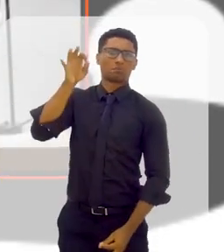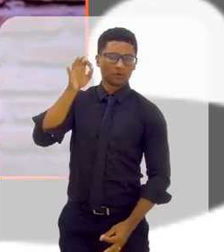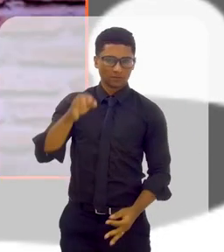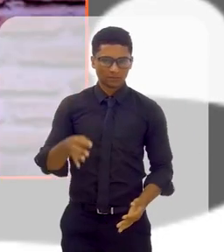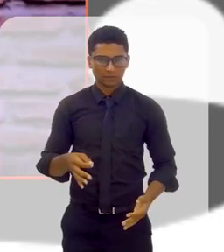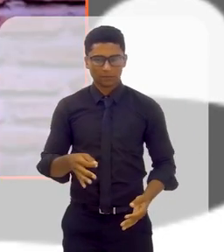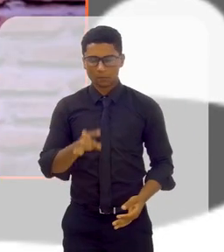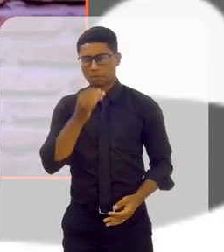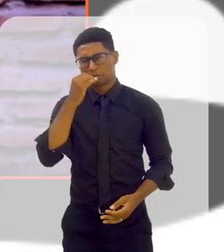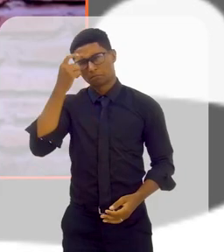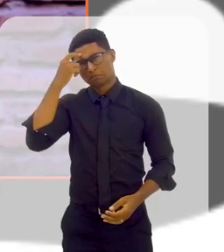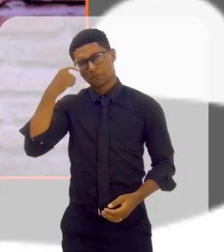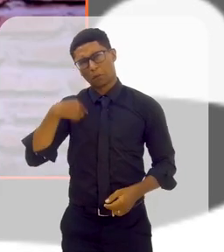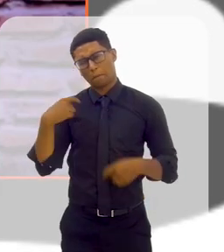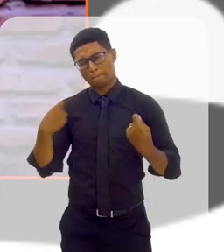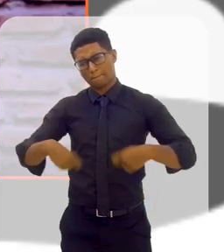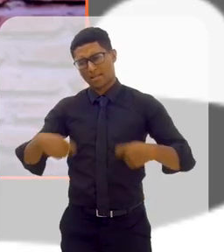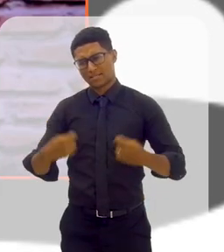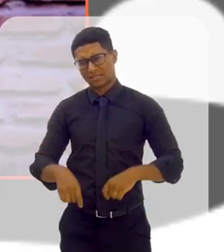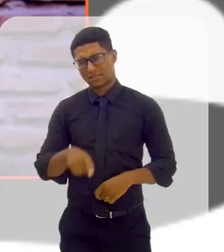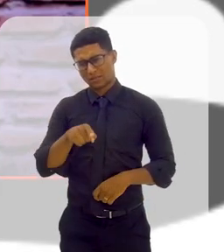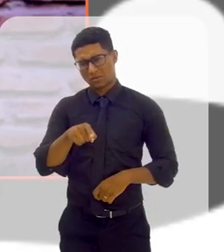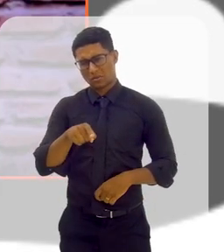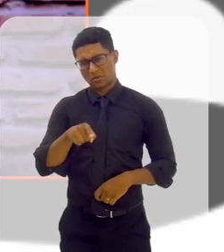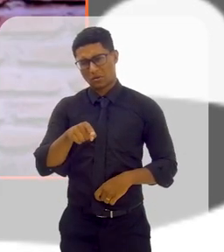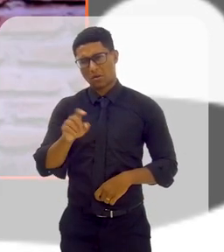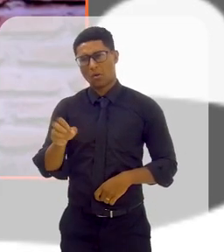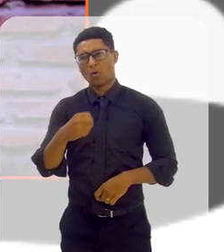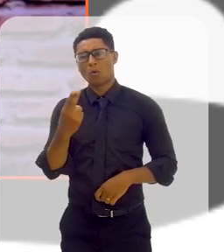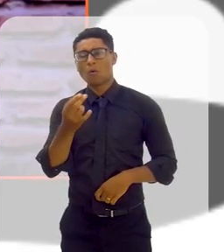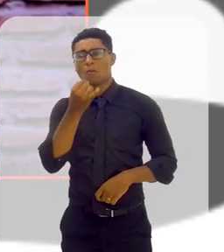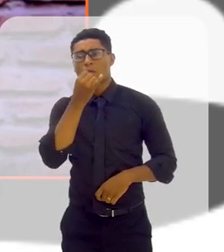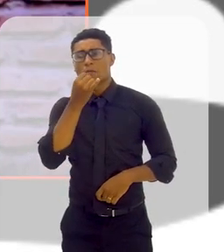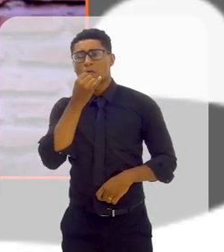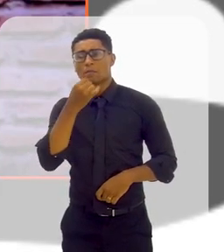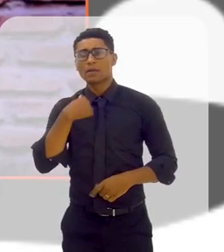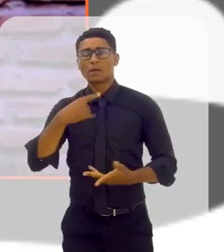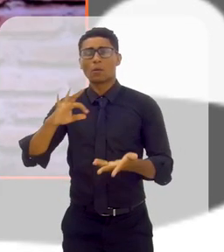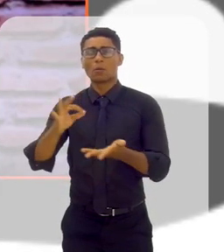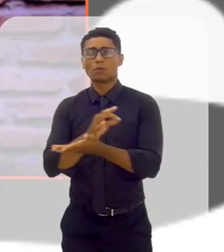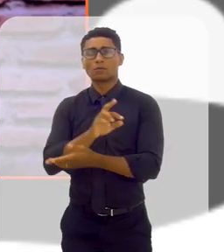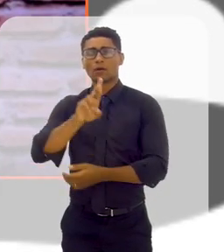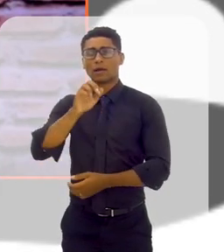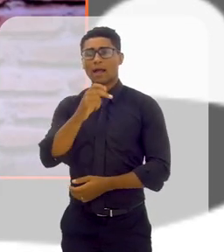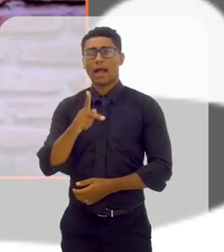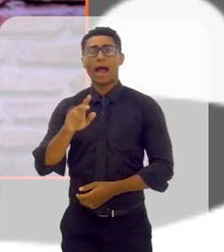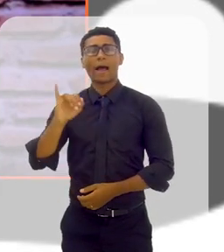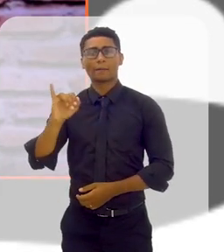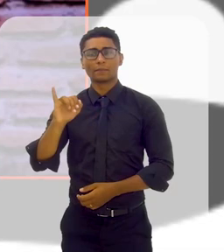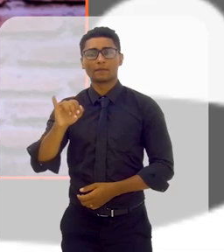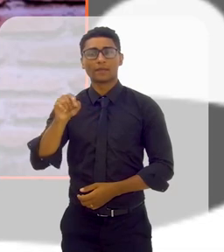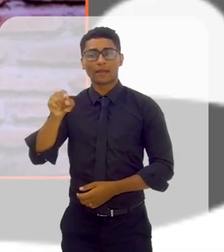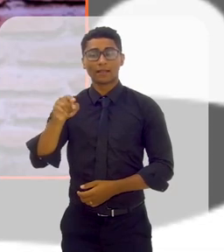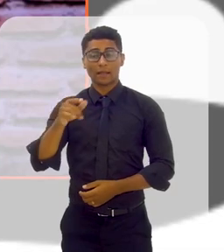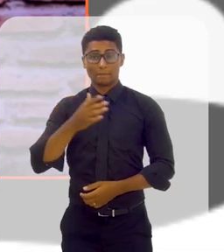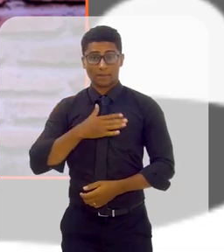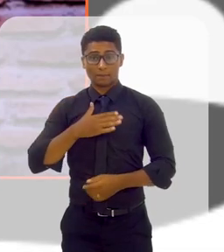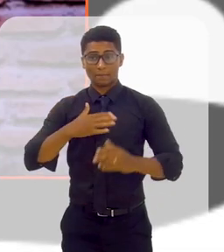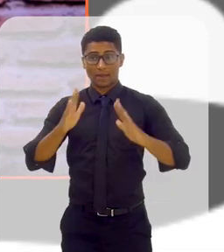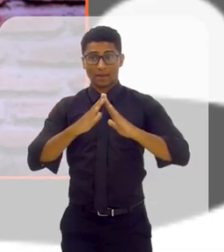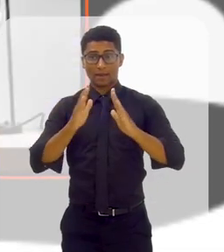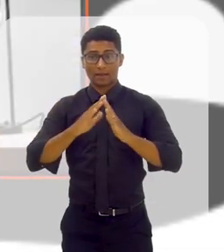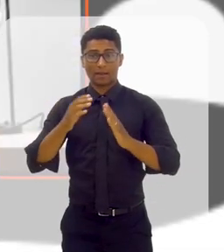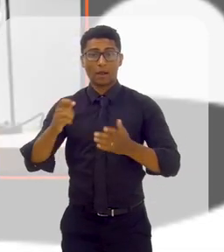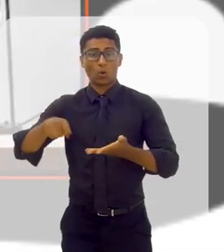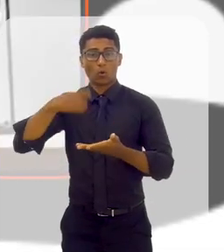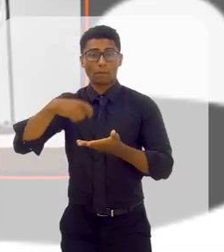Eu preciso de uma geladeira daquele tamanho ou eu preciso de um bom contrato com uma rap para ela entregar a comida na minha casa dia sim dia não